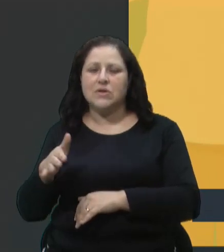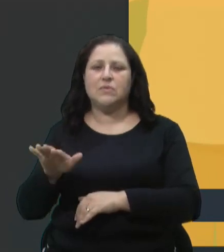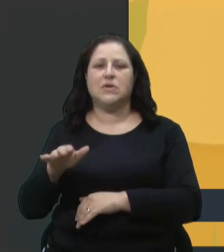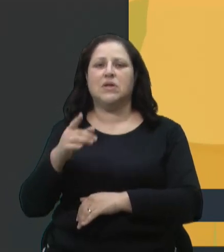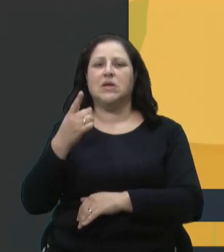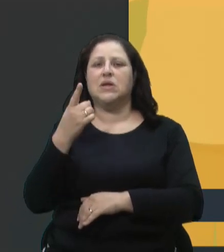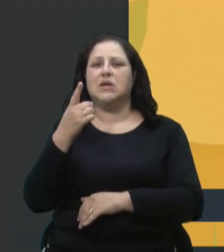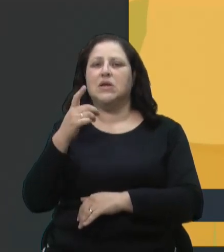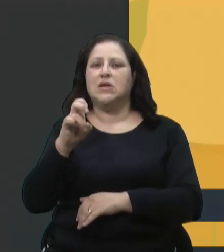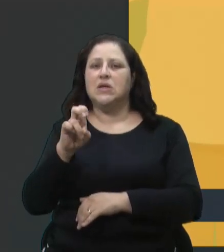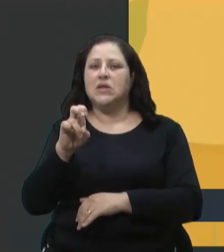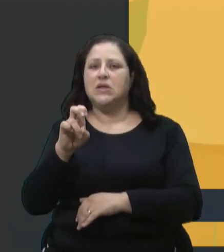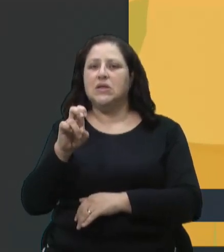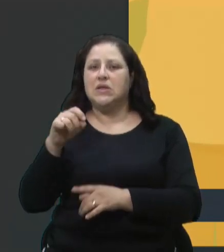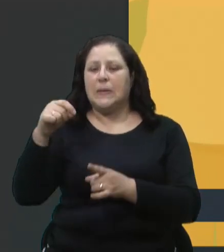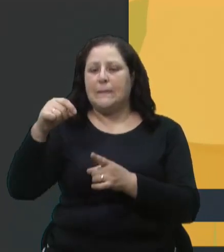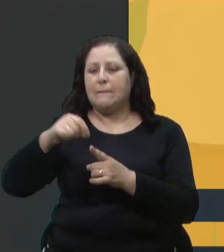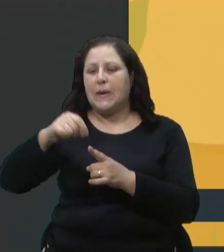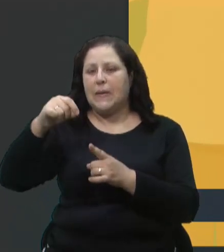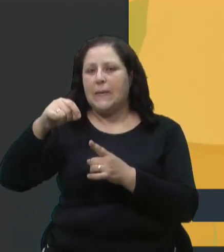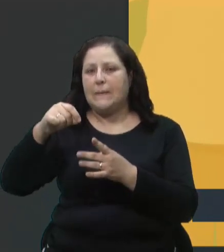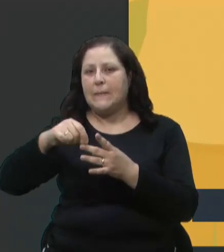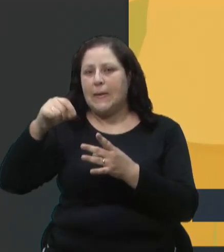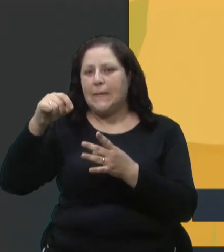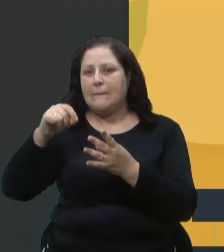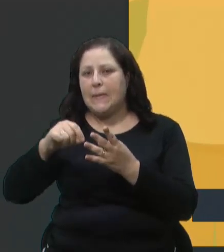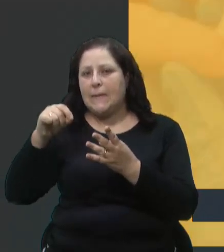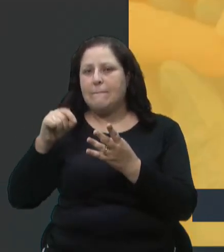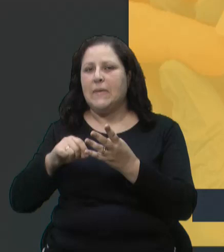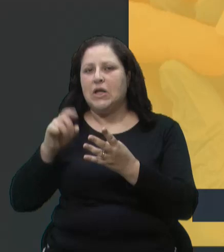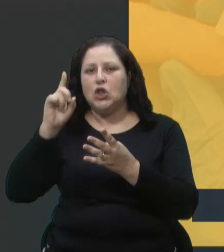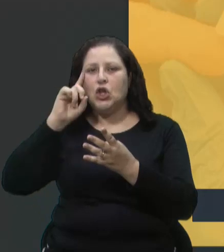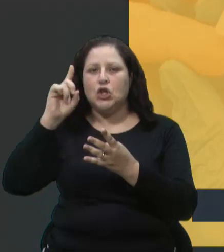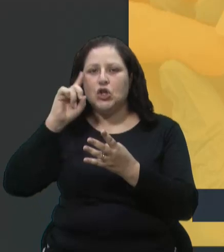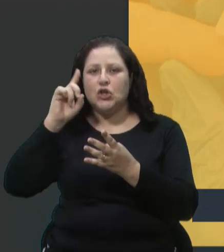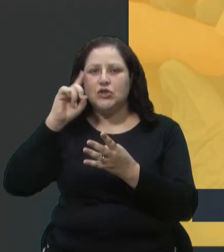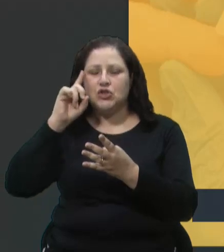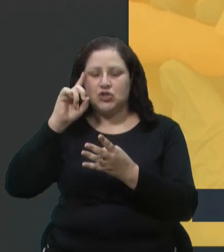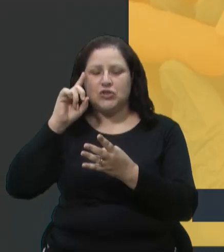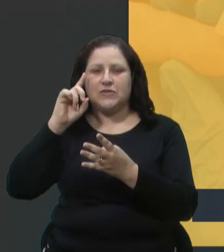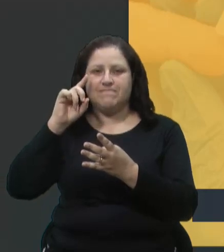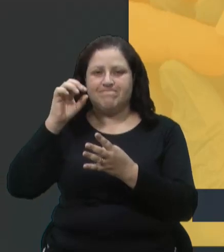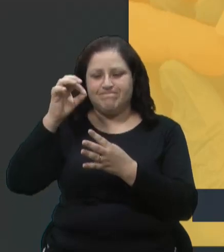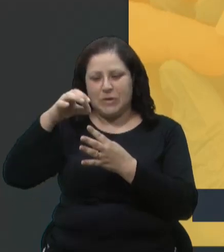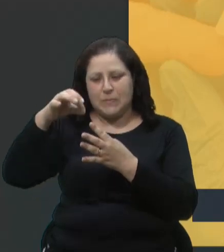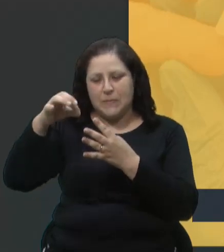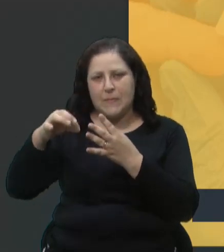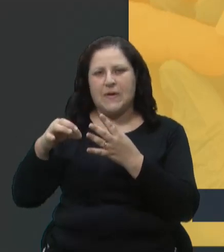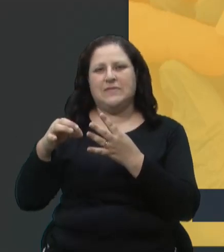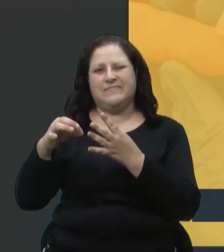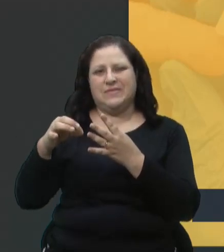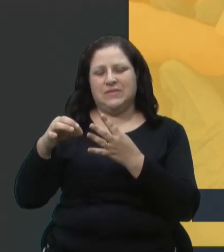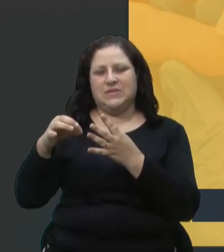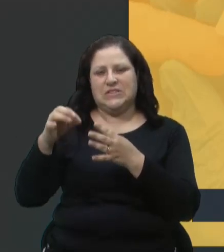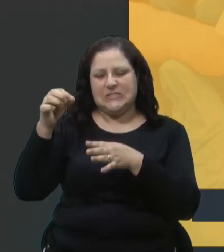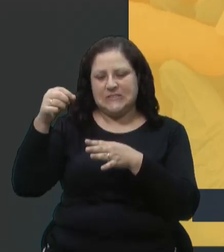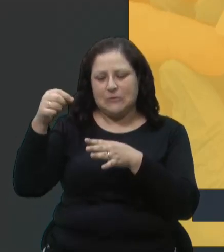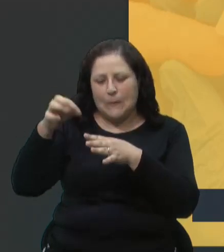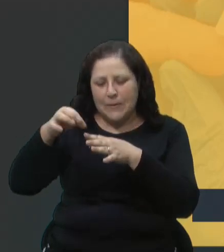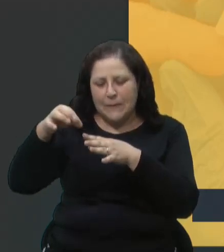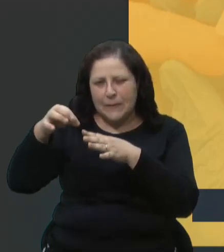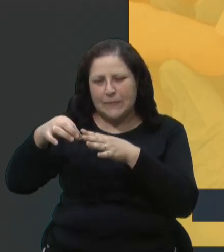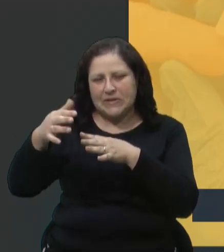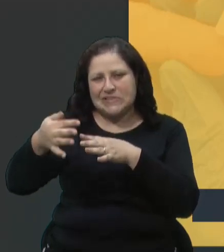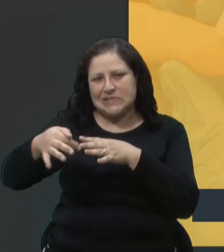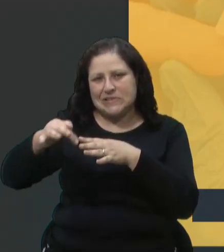15 picadas por dia nos seus dedos, para fazer essa medição do diabetes.